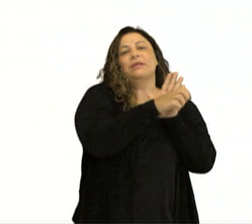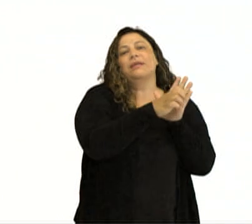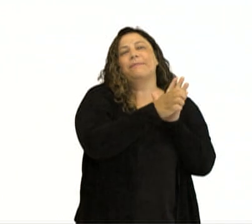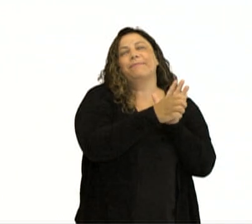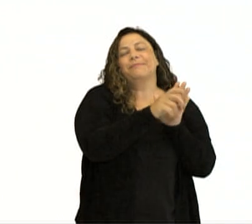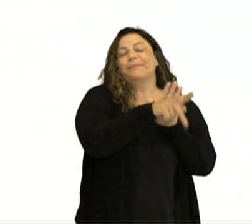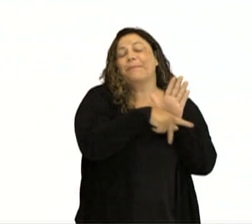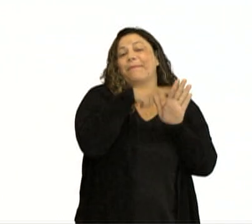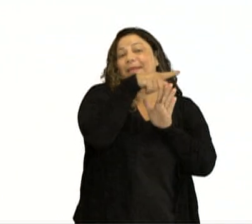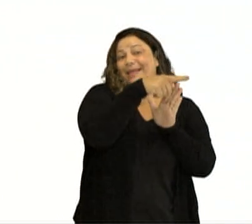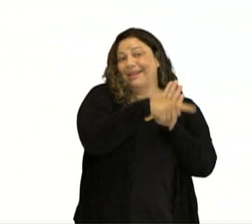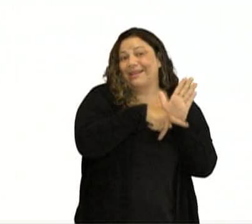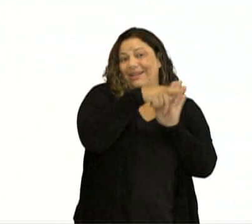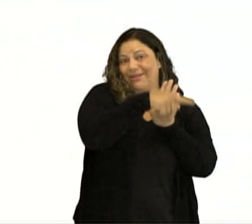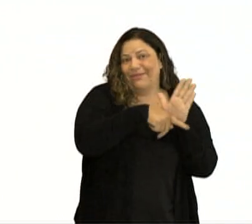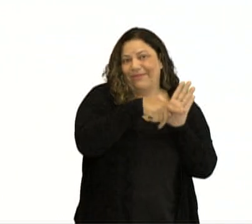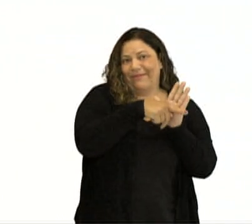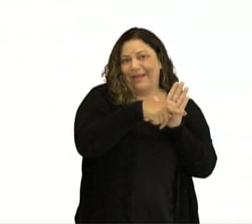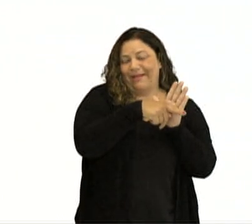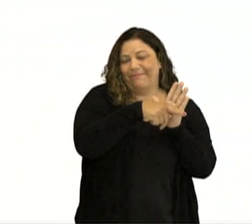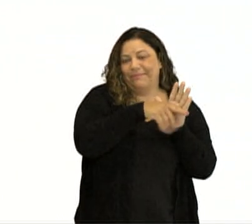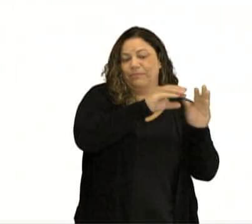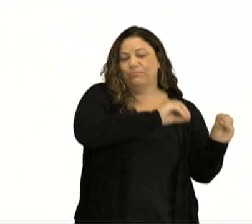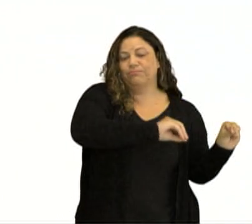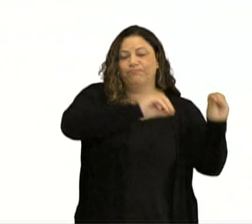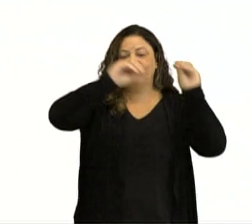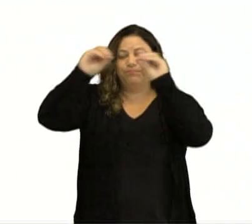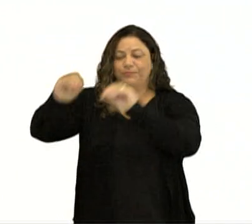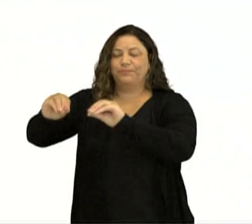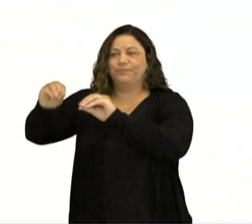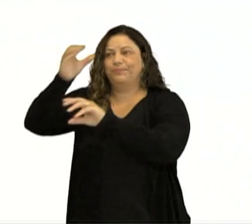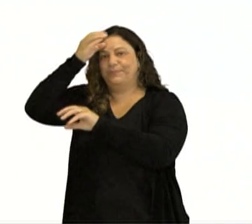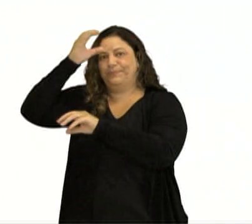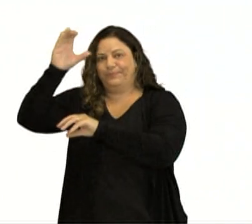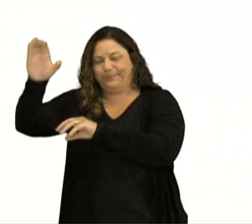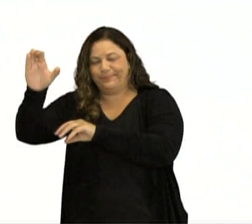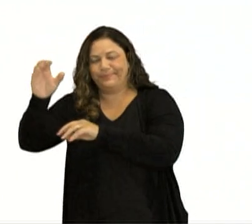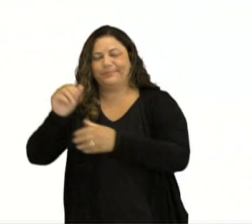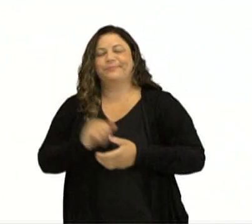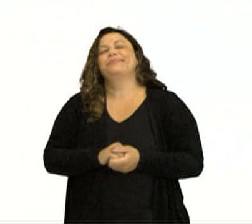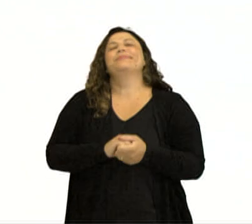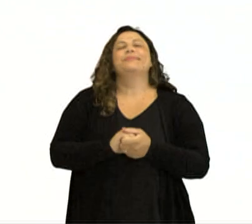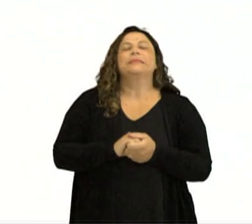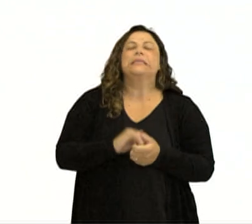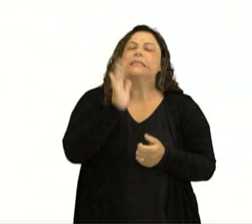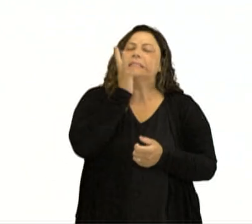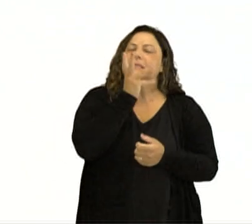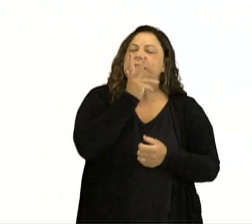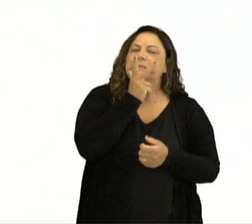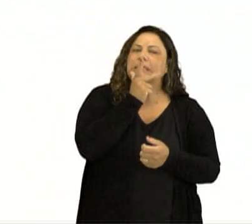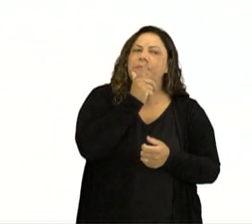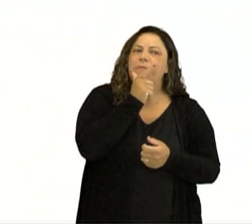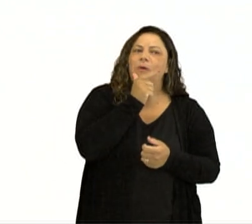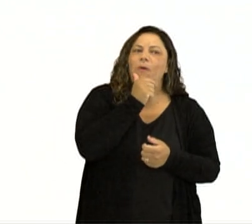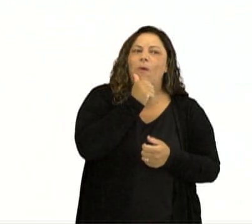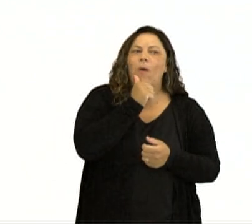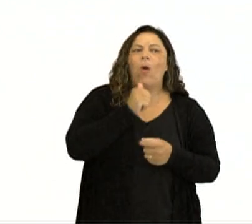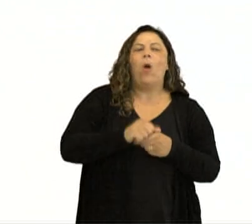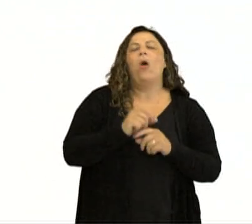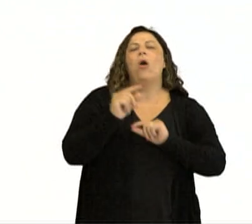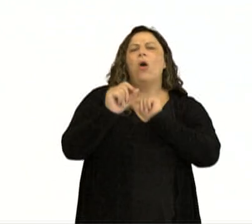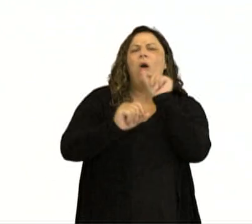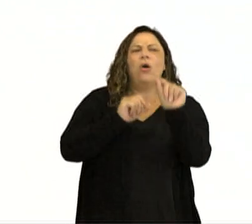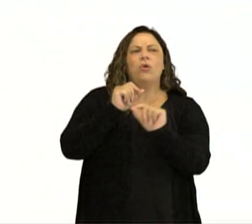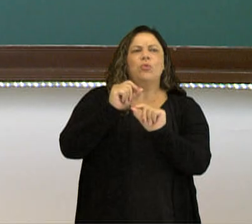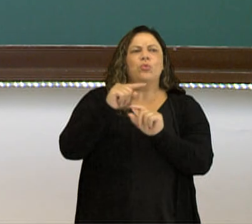Google Maps, eu demoro em torno de 1 hora e 26 minutos, percorrendo 91,7 quilômetros. Primeira coisa,